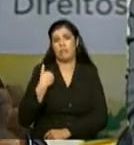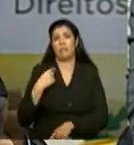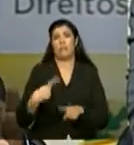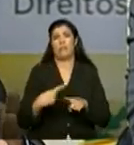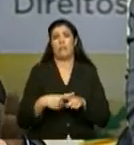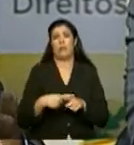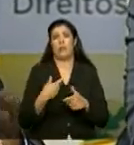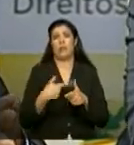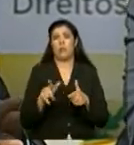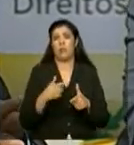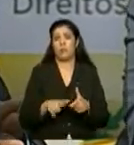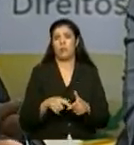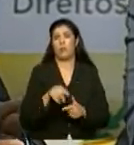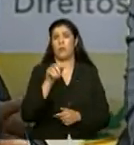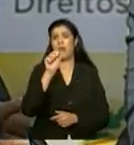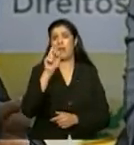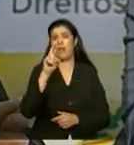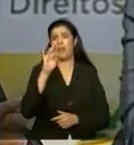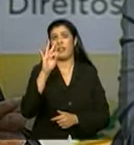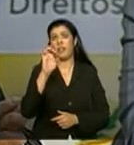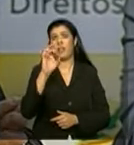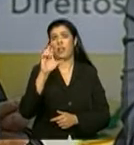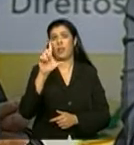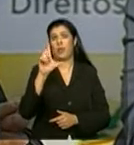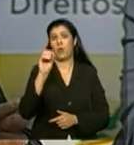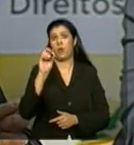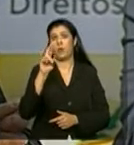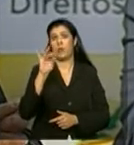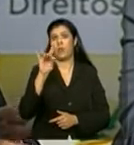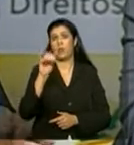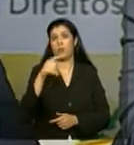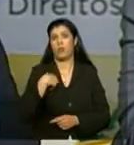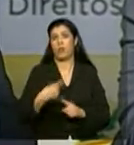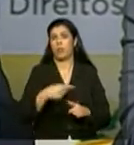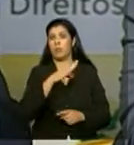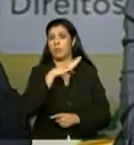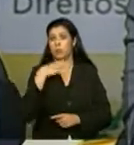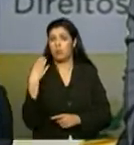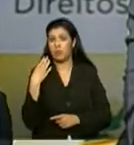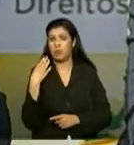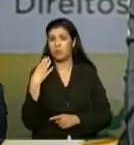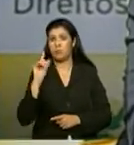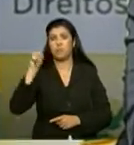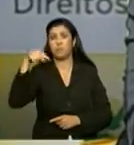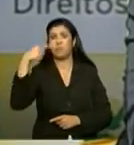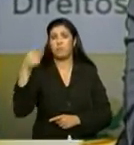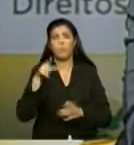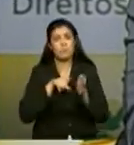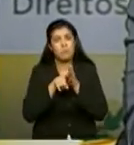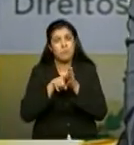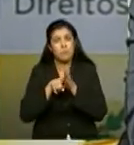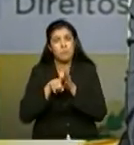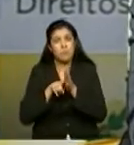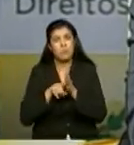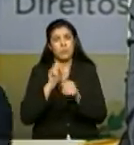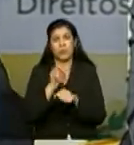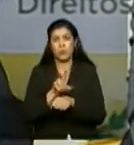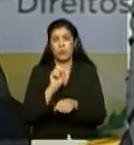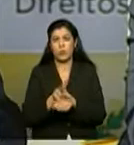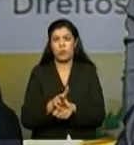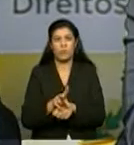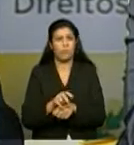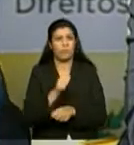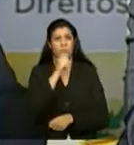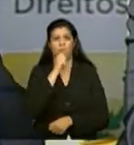ozzy porque é do quadro a bruto final da morte e depois é muito unb taiwan toxicológica e